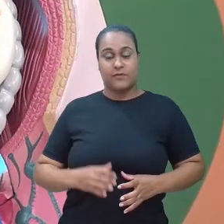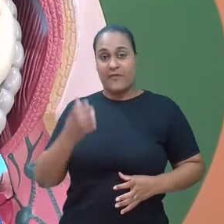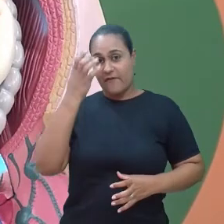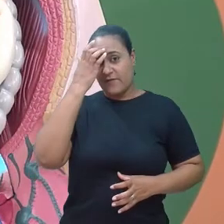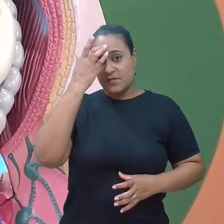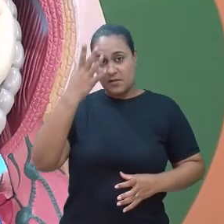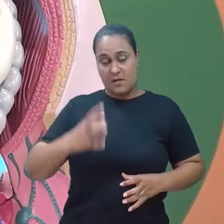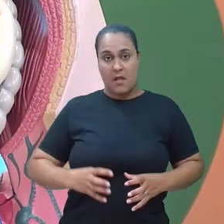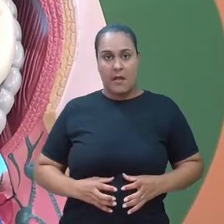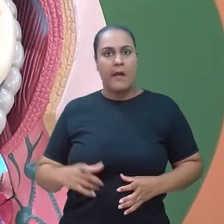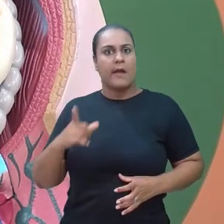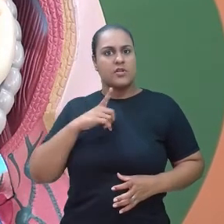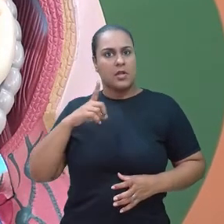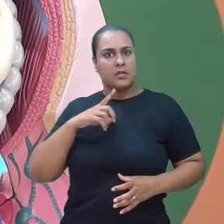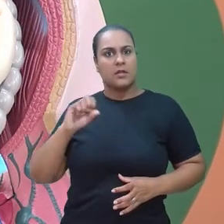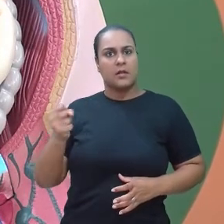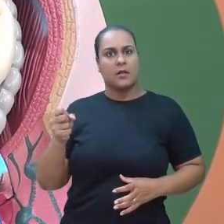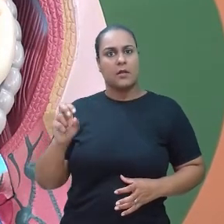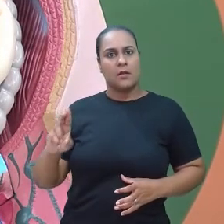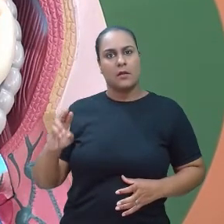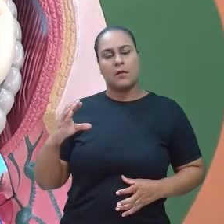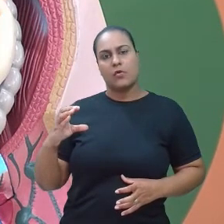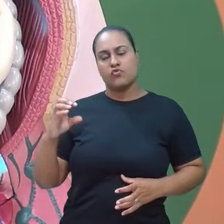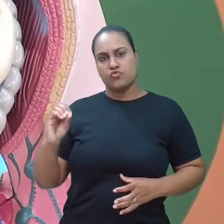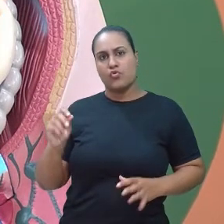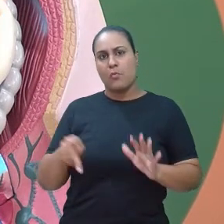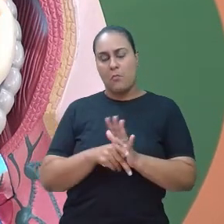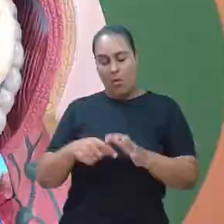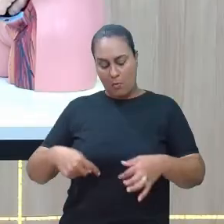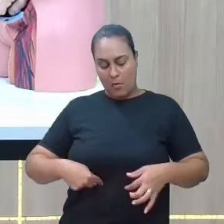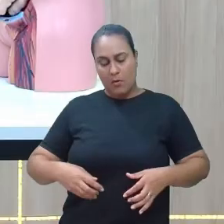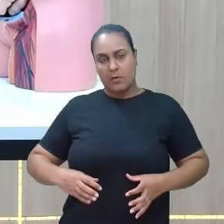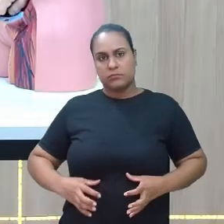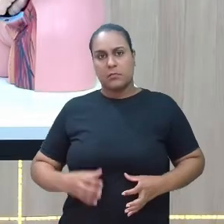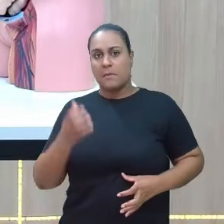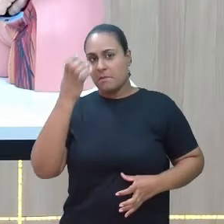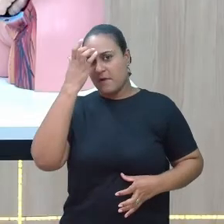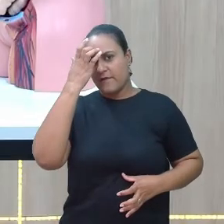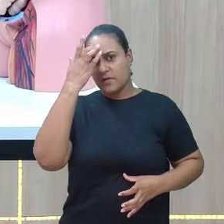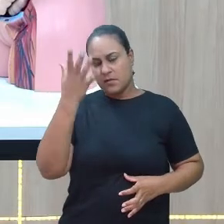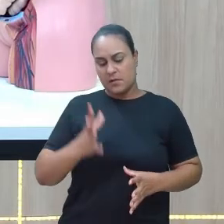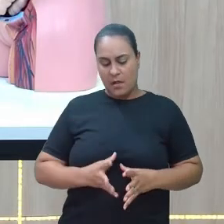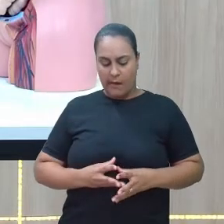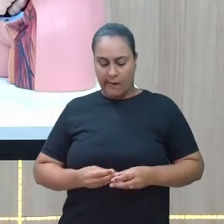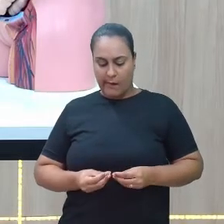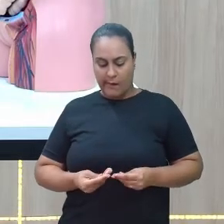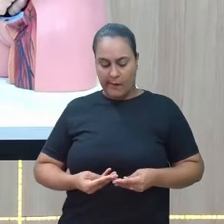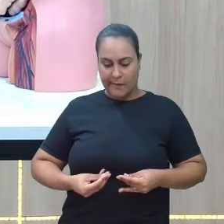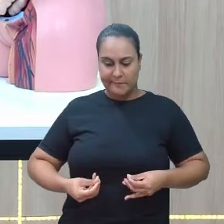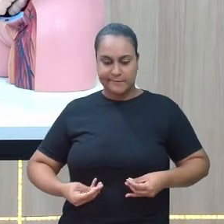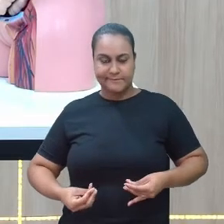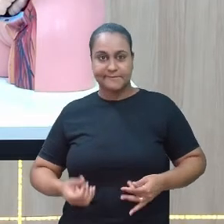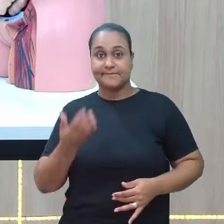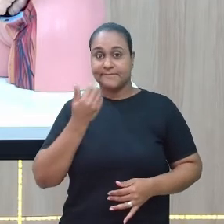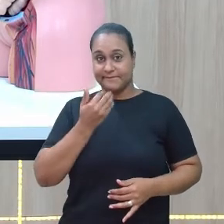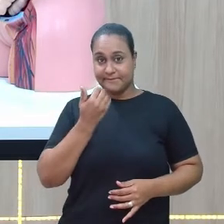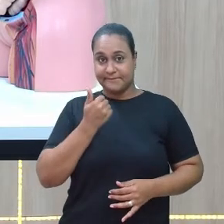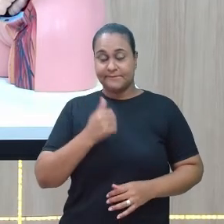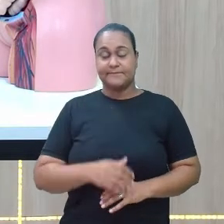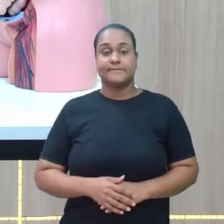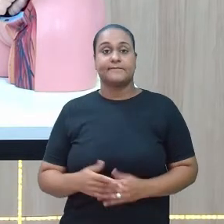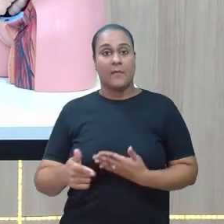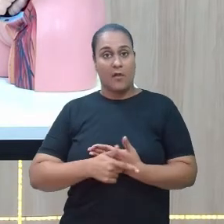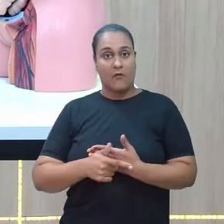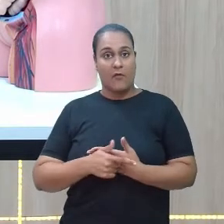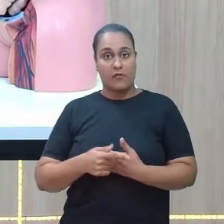é produzido o suco gástrico para facilitar a digestão dos alimentos. Então, essa é a